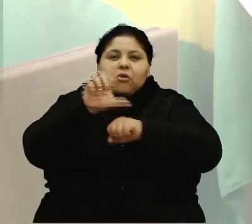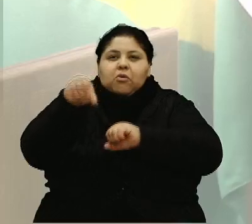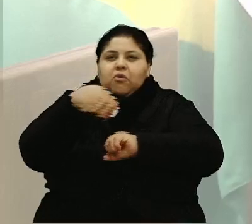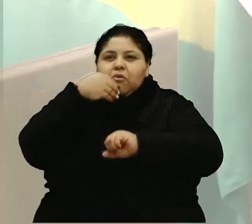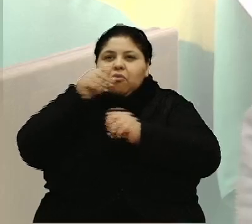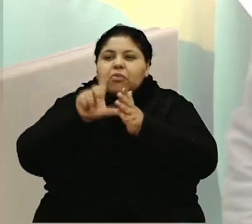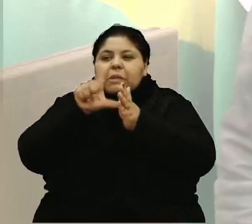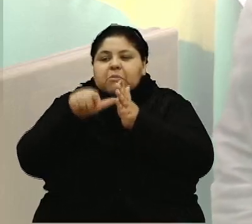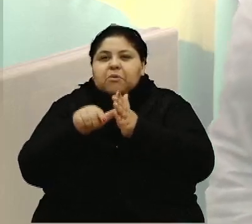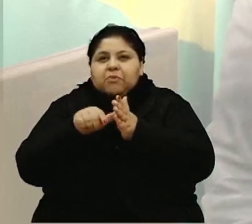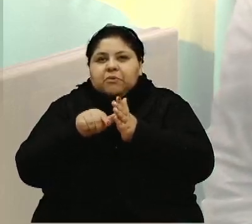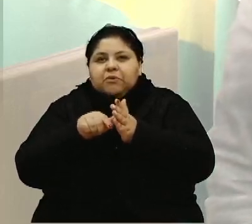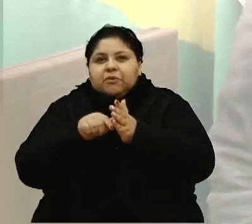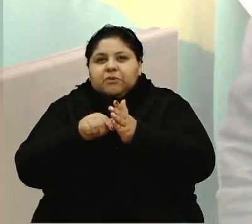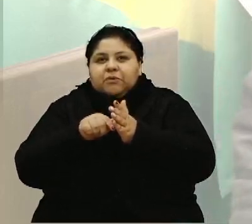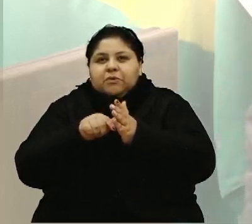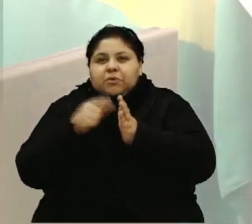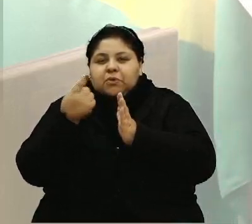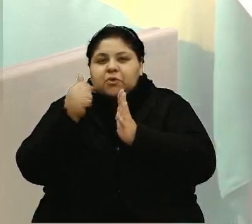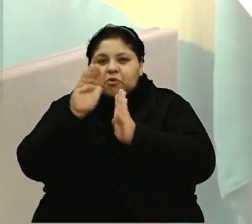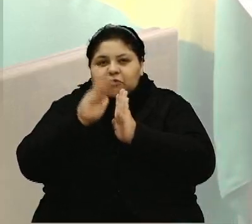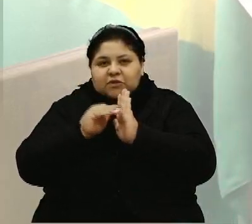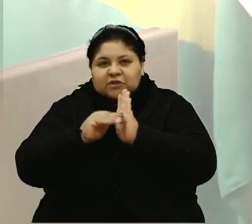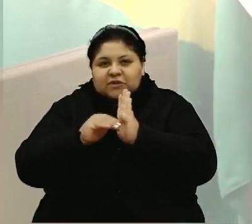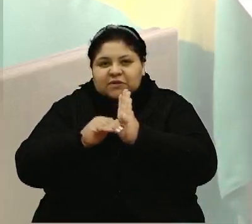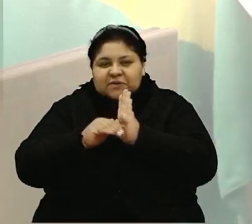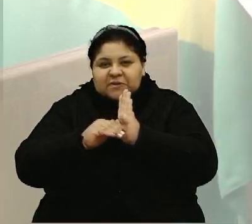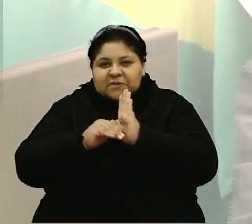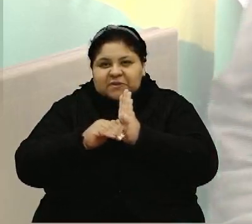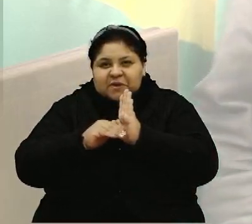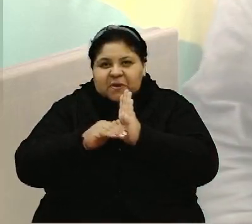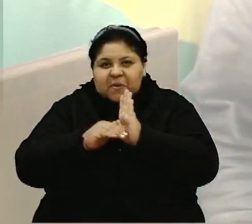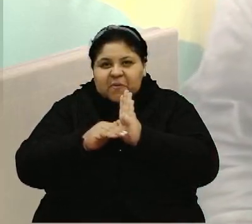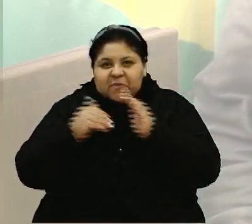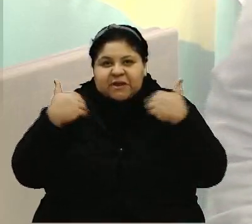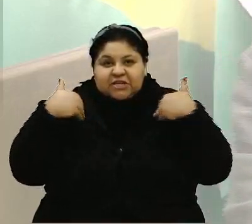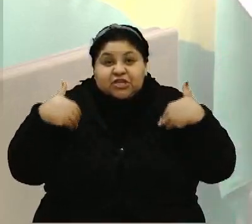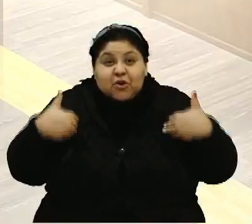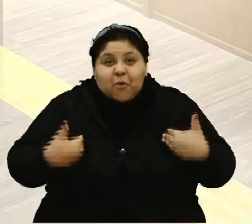depois ele vai fazer um desconto na compra da bombacha para setembro. Obrigado, senhor presidente.